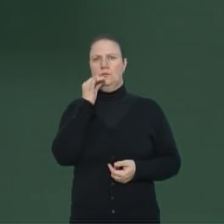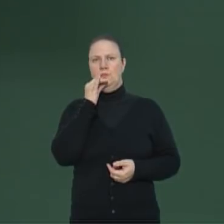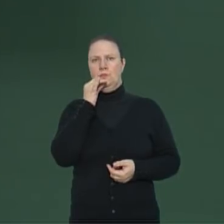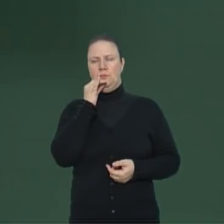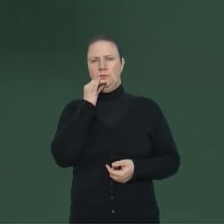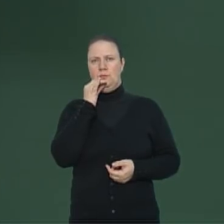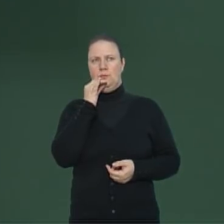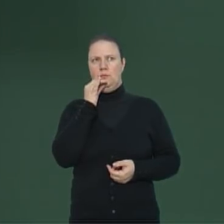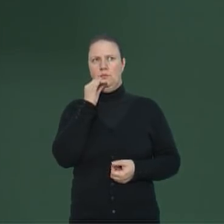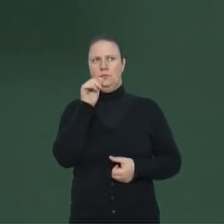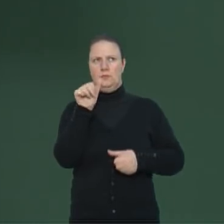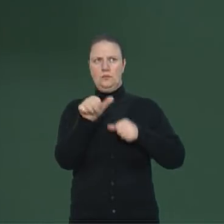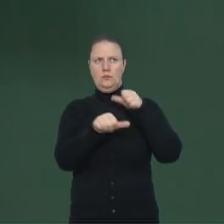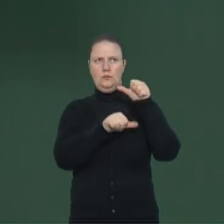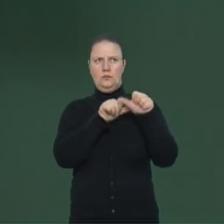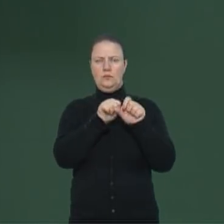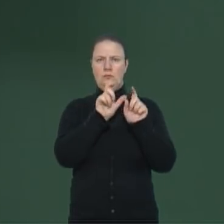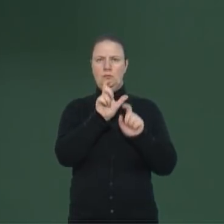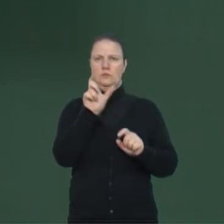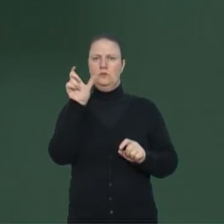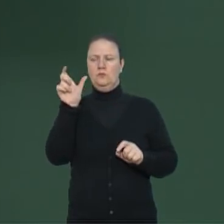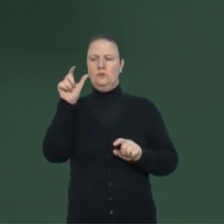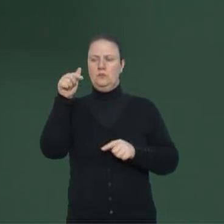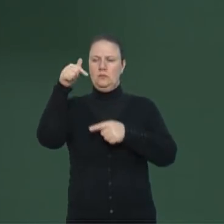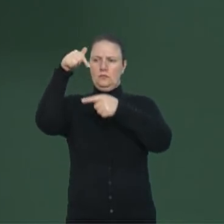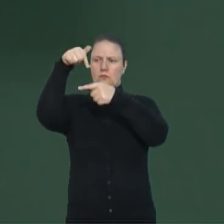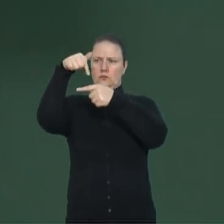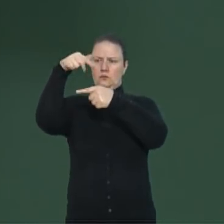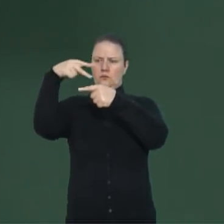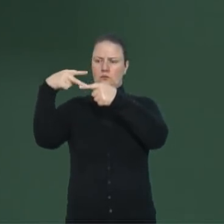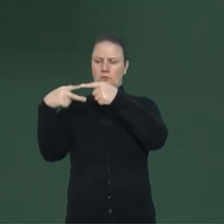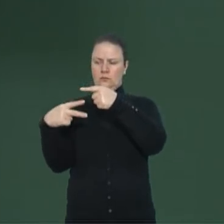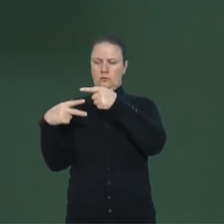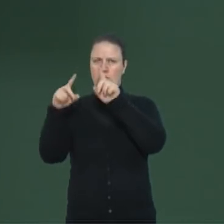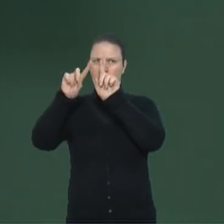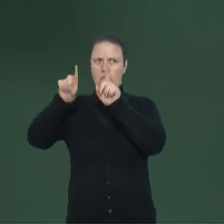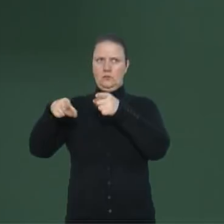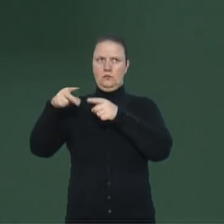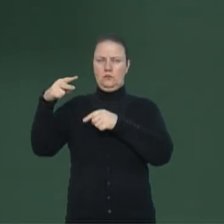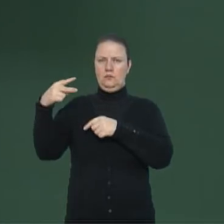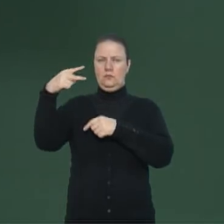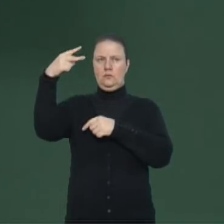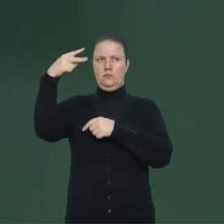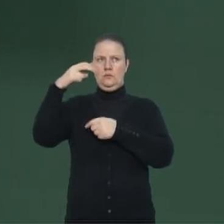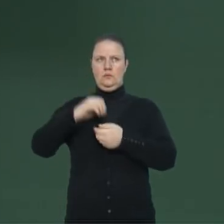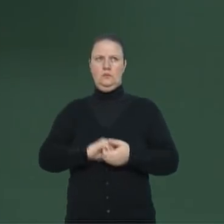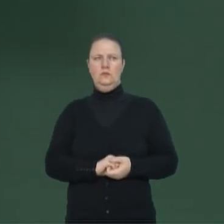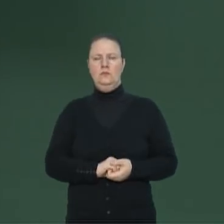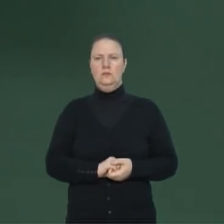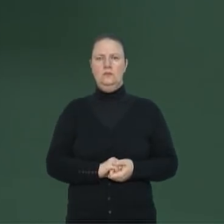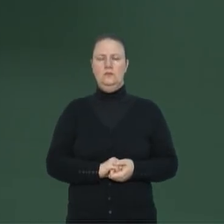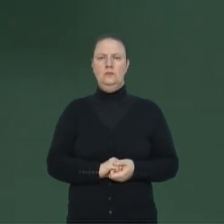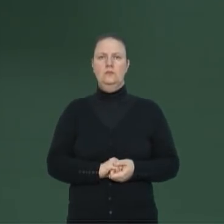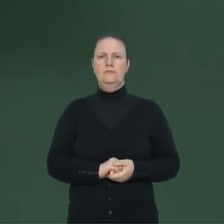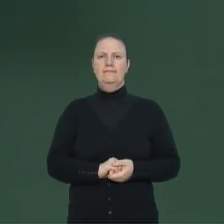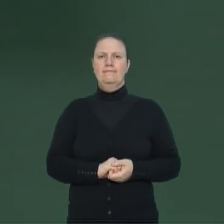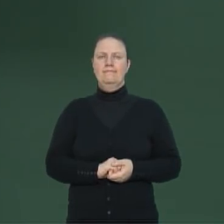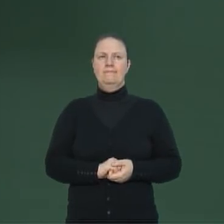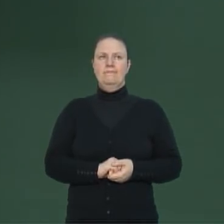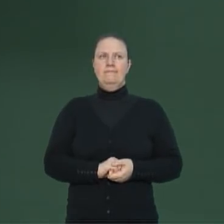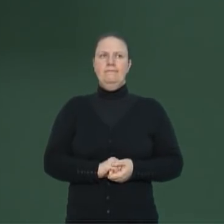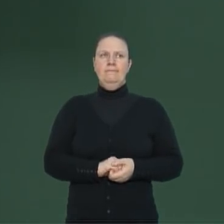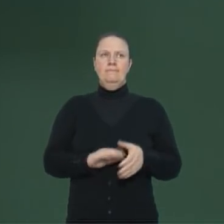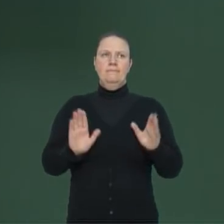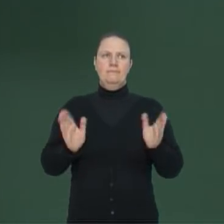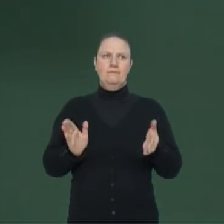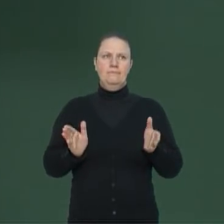se tornou isso. E aqui, o 7 ao quadrado é 49, 2 ao quadrado é 4, menos 10, né? Manteve aí. E aqui a gente